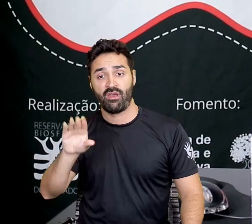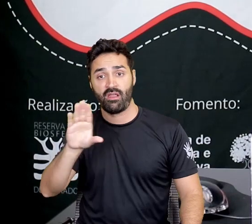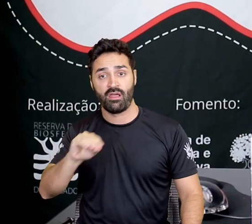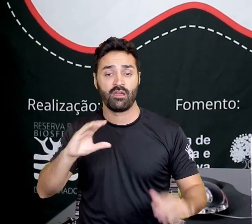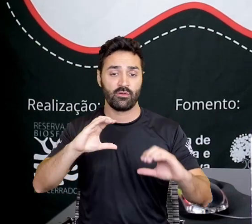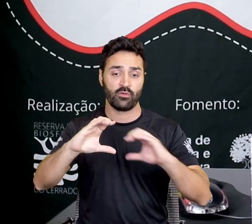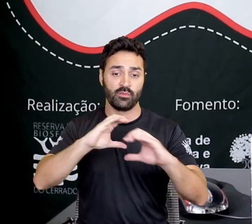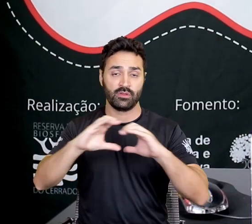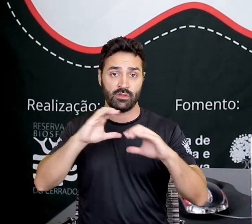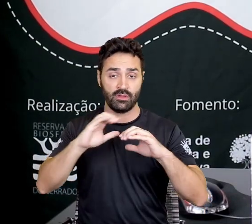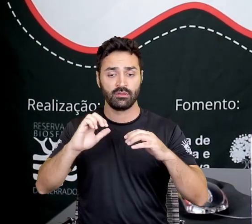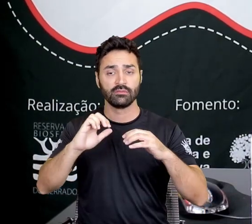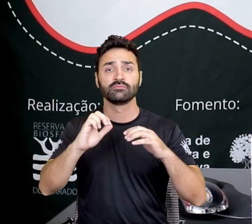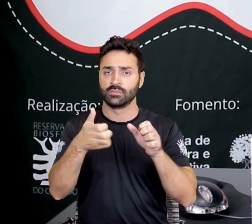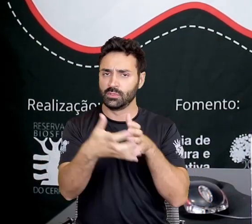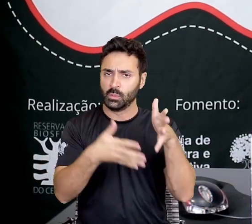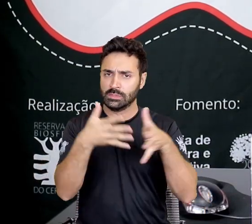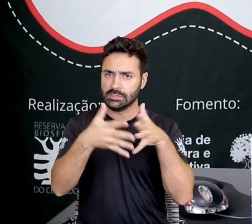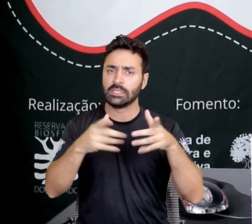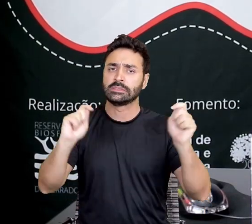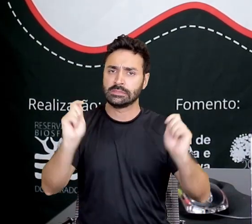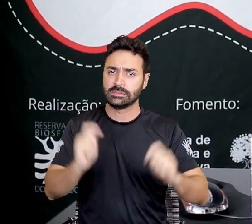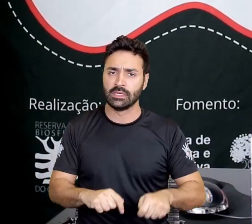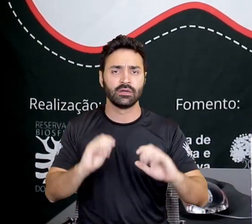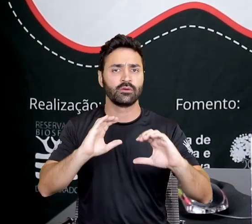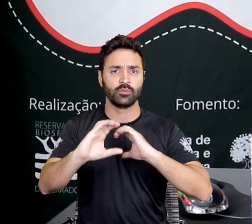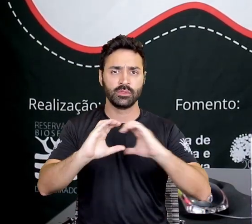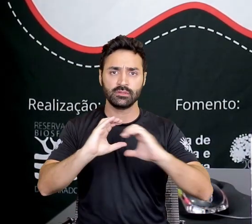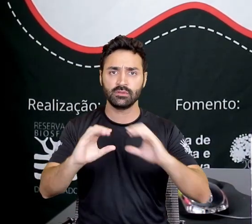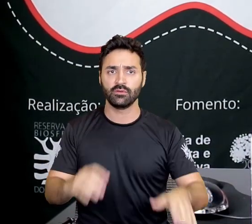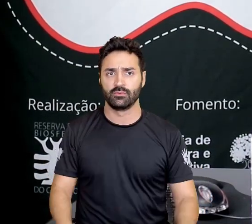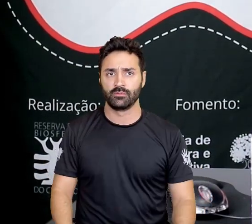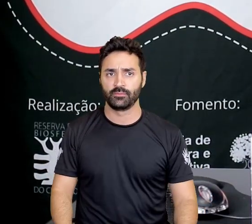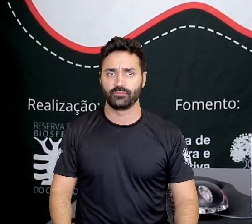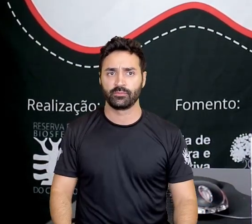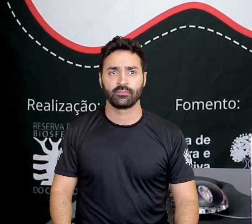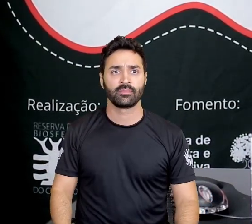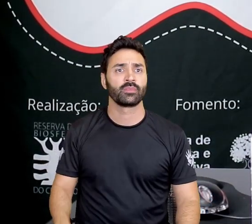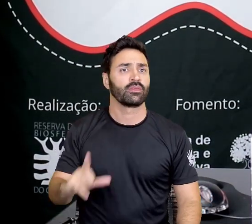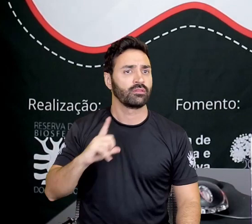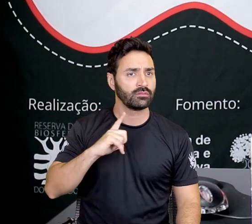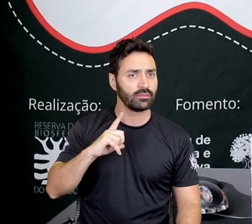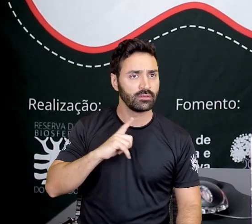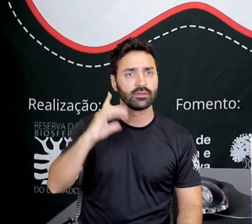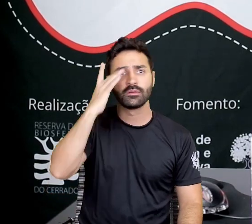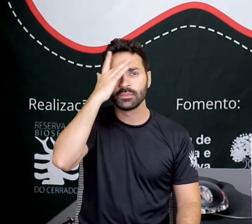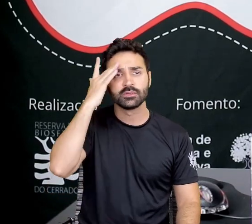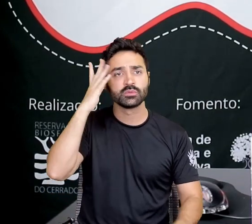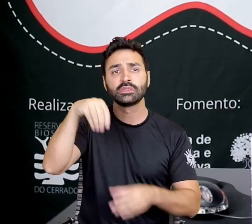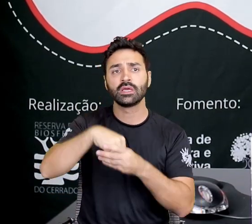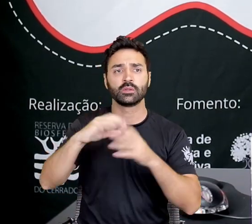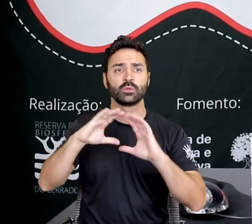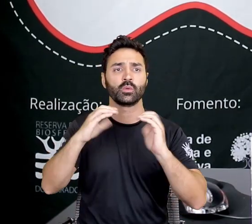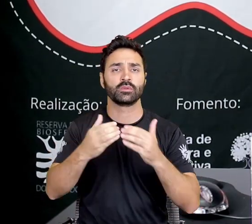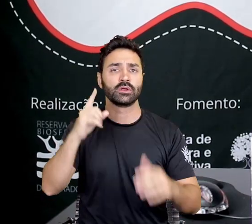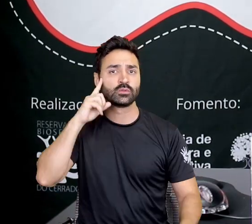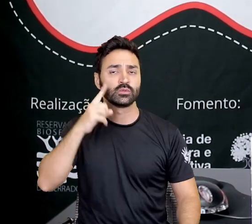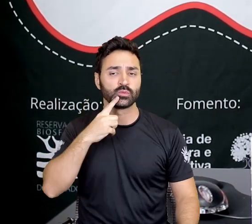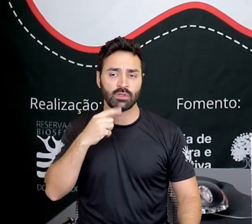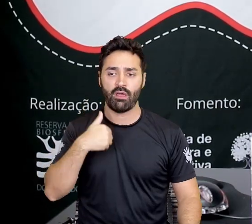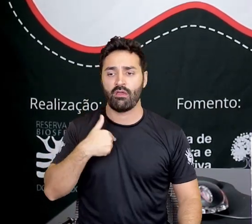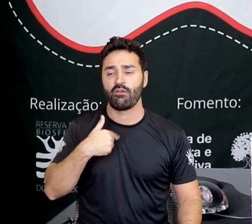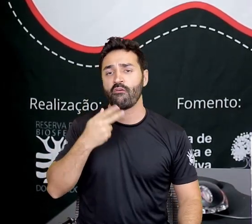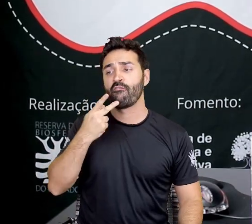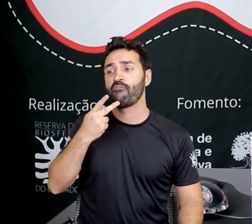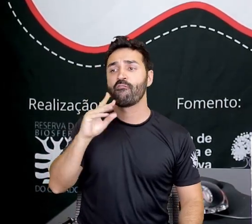da língua de sinais eu posso me comunicar. A gente ouve pessoas dentro da comunidade surda que falam assim, não, eu falo Libras.